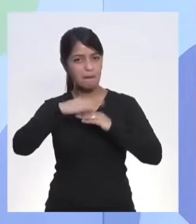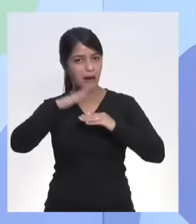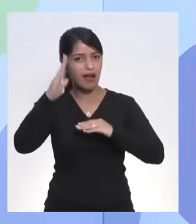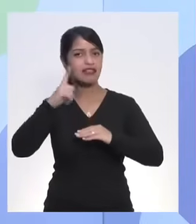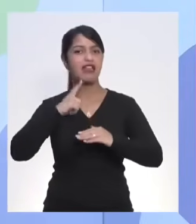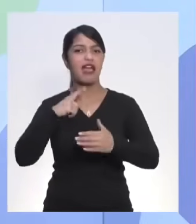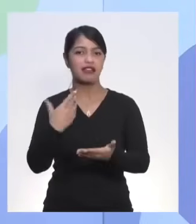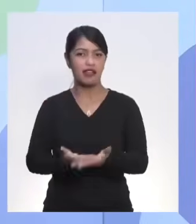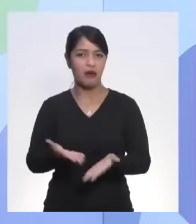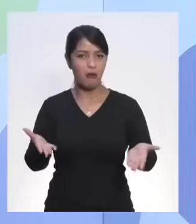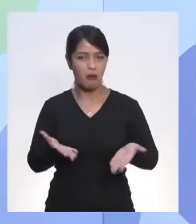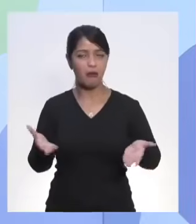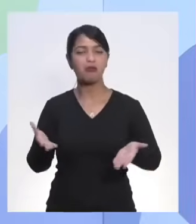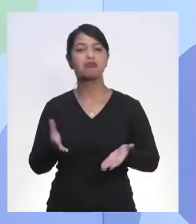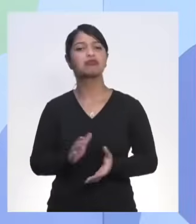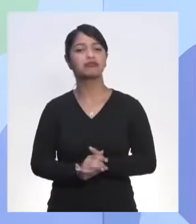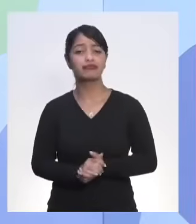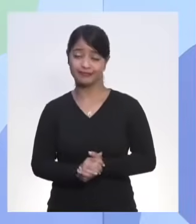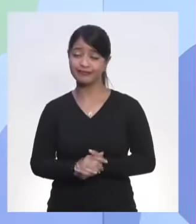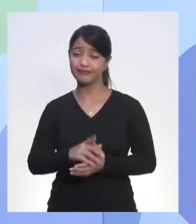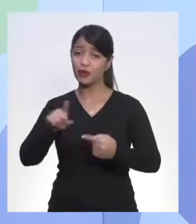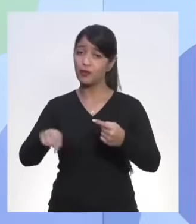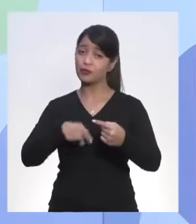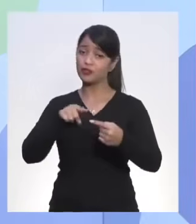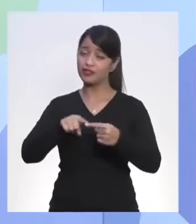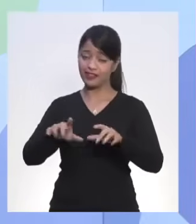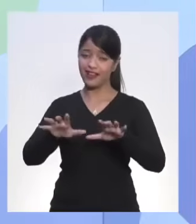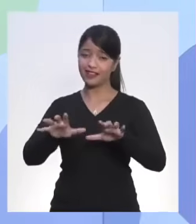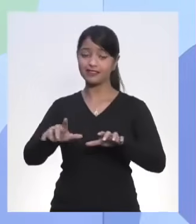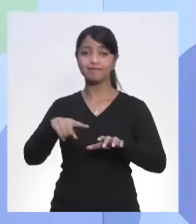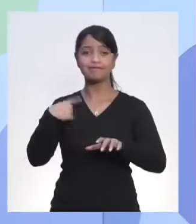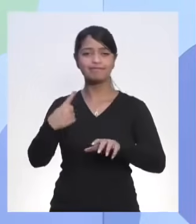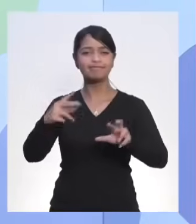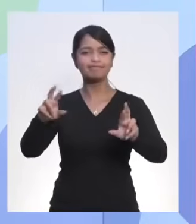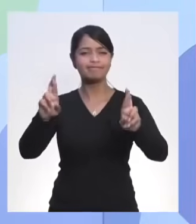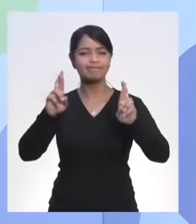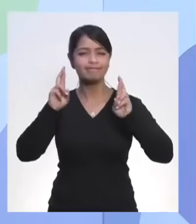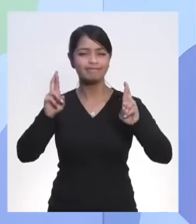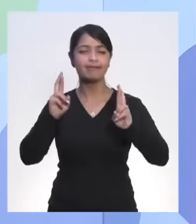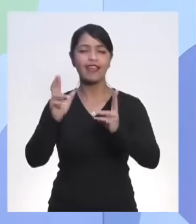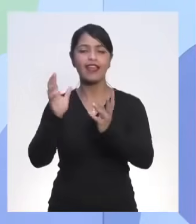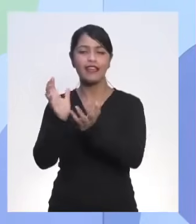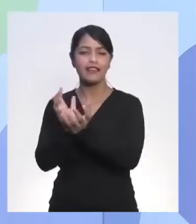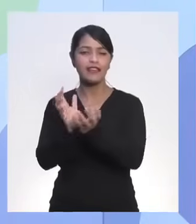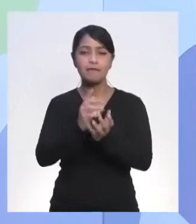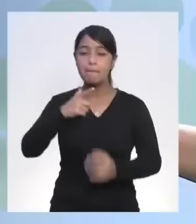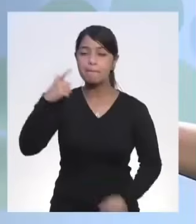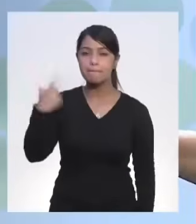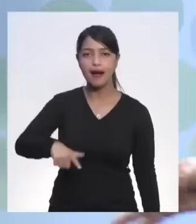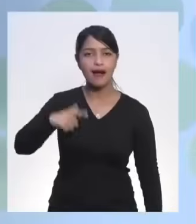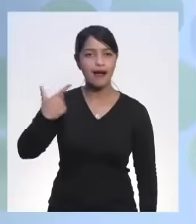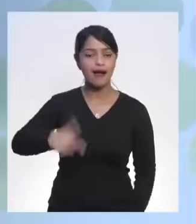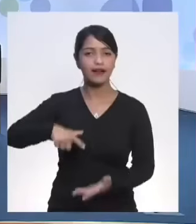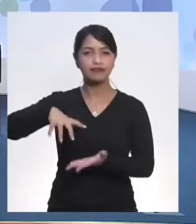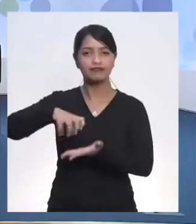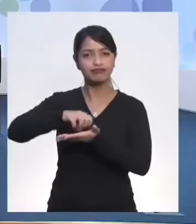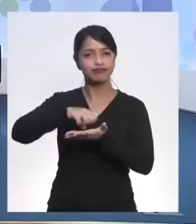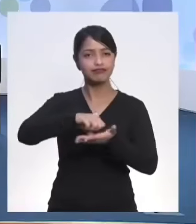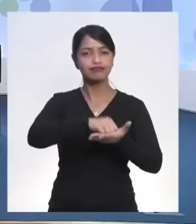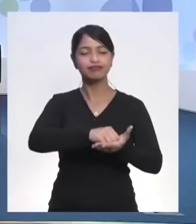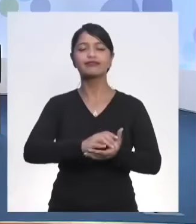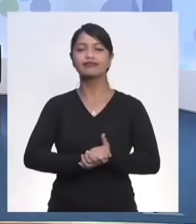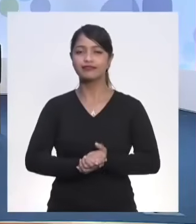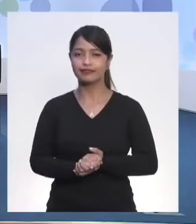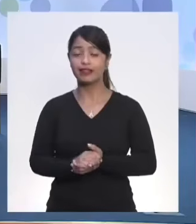essa a ideia. E a gente espera, na verdade, mais inscrições de equipes, já, porque andaram me perguntando também,